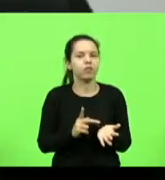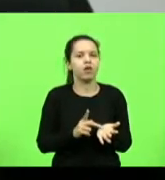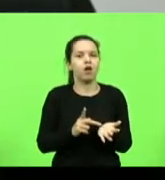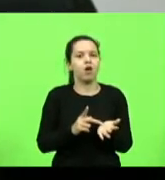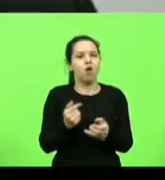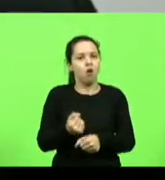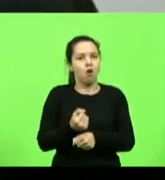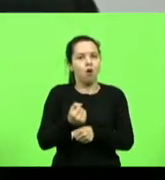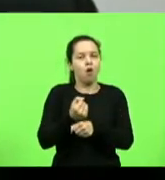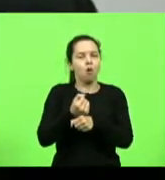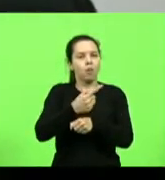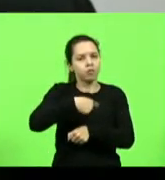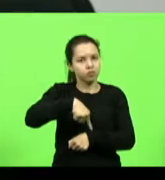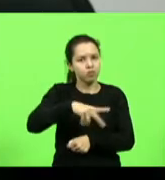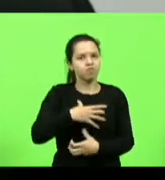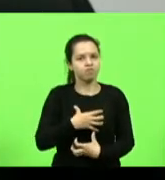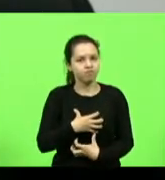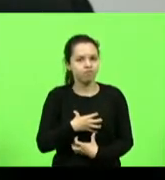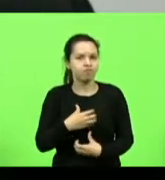se orgulhar